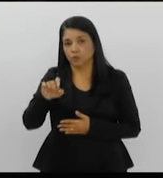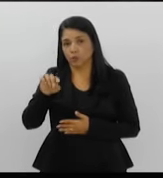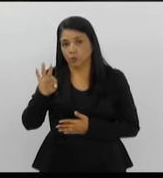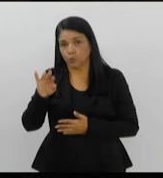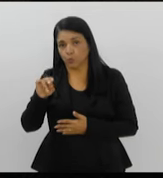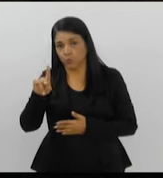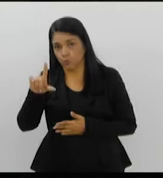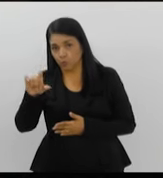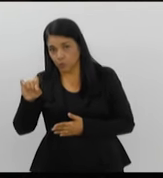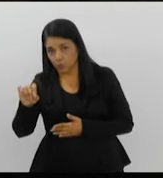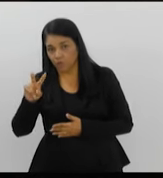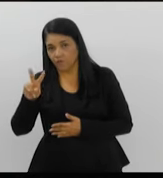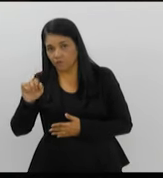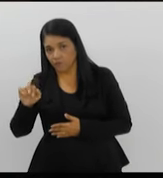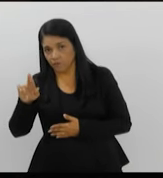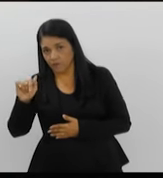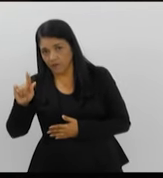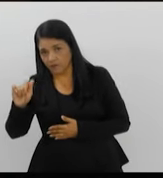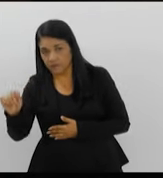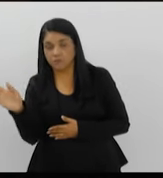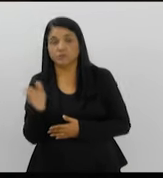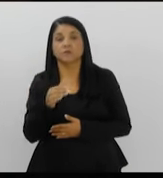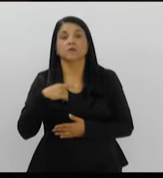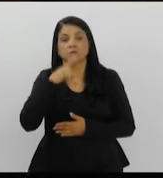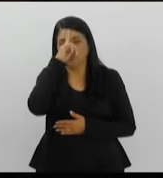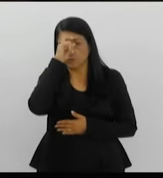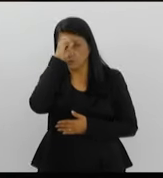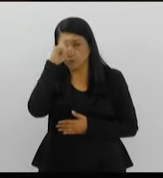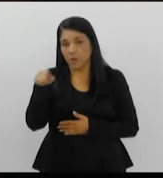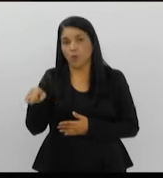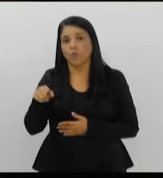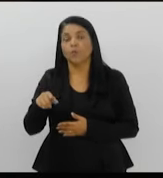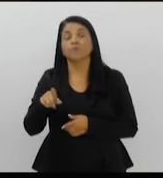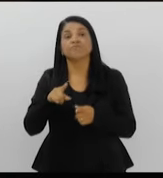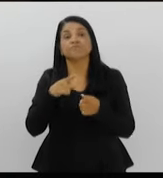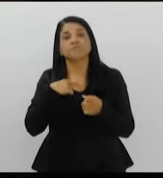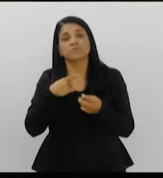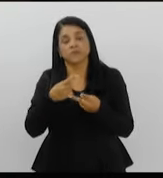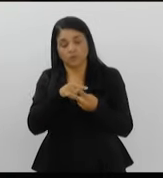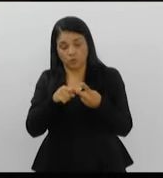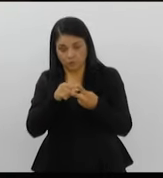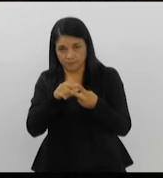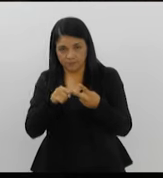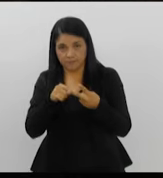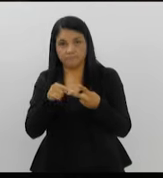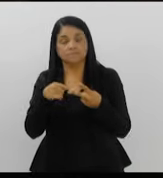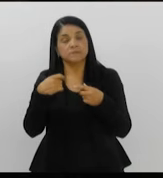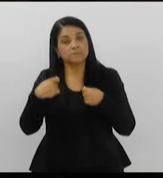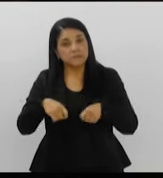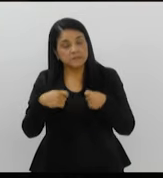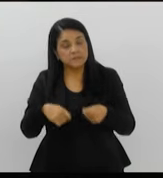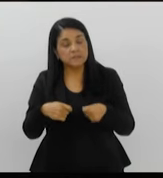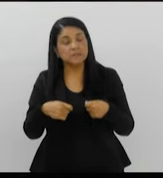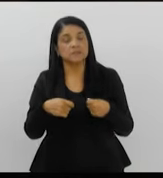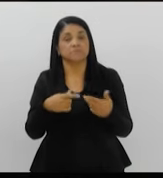passando dificuldade justamente por essa questão. A Secretaria passa por uma situação, a Fundação precisa